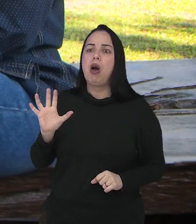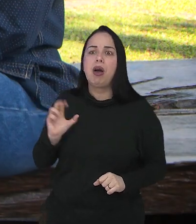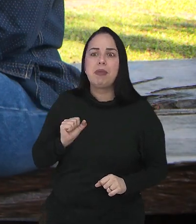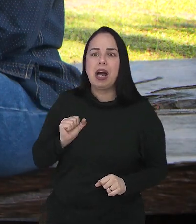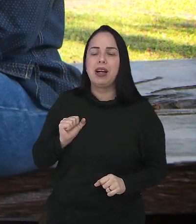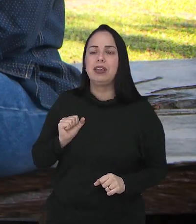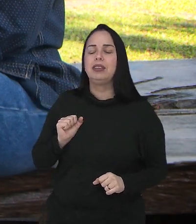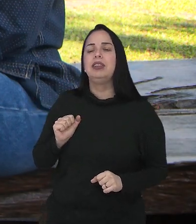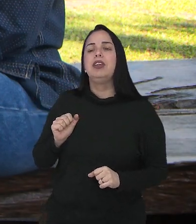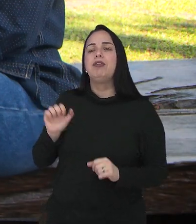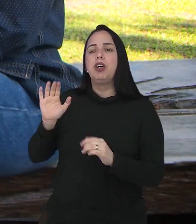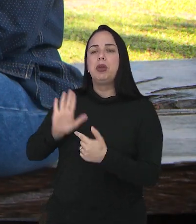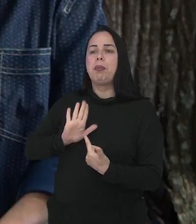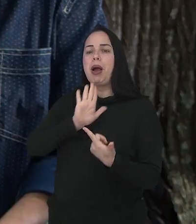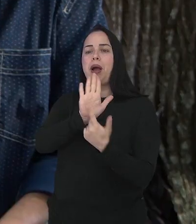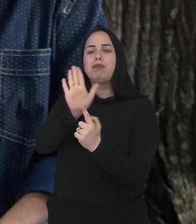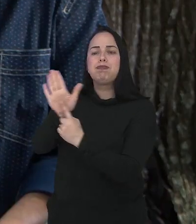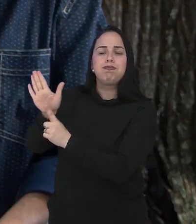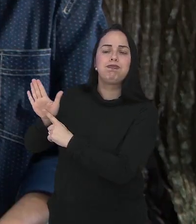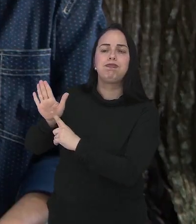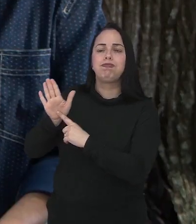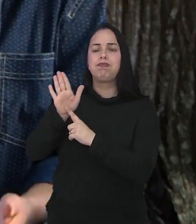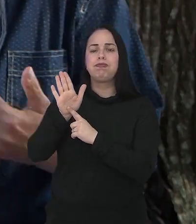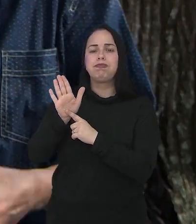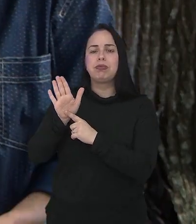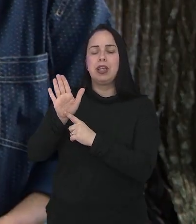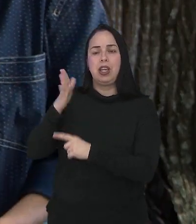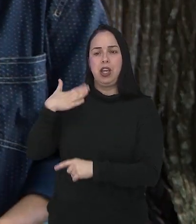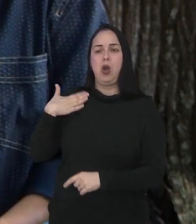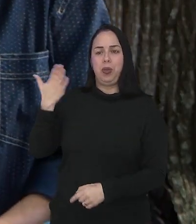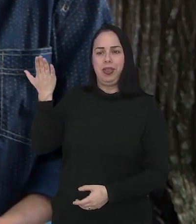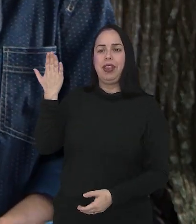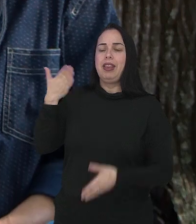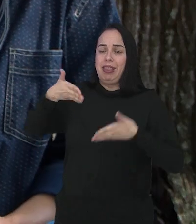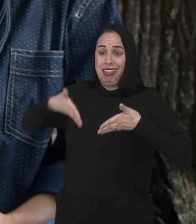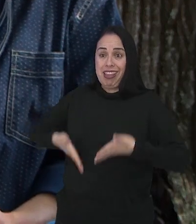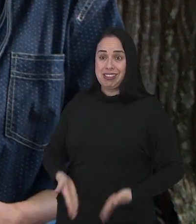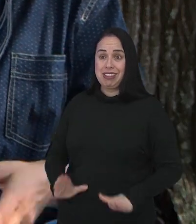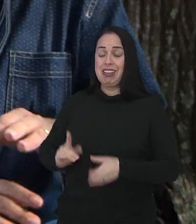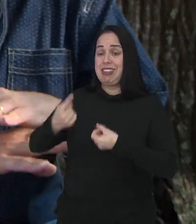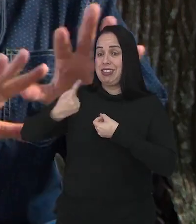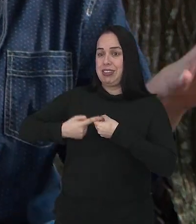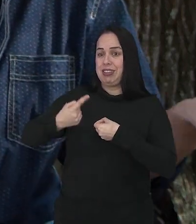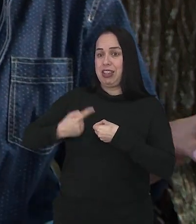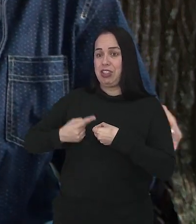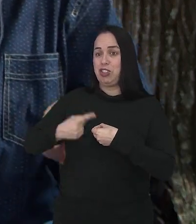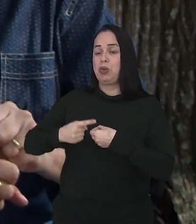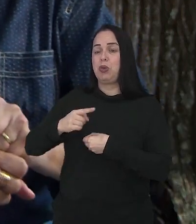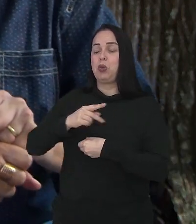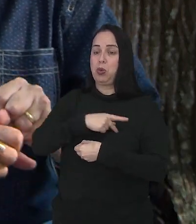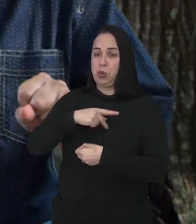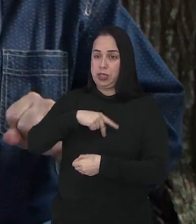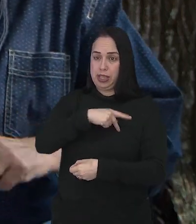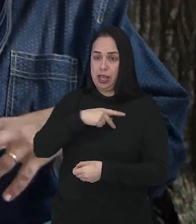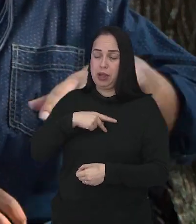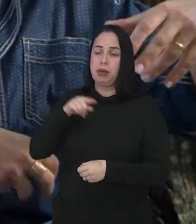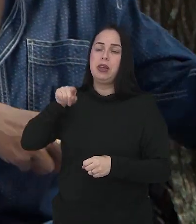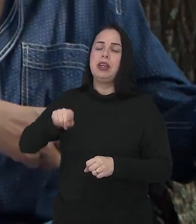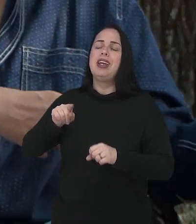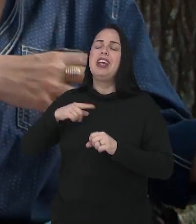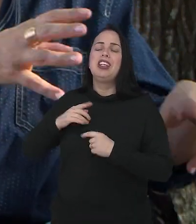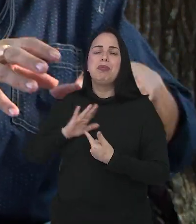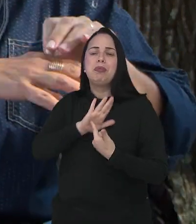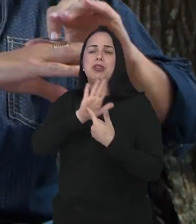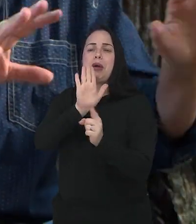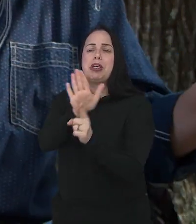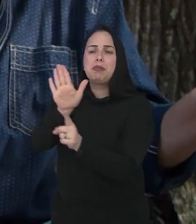foi na exposição que tinha... Eu sou de Cruzeiro, né? Então tinha lá a exposição que tinha essa coisa do gado